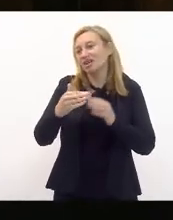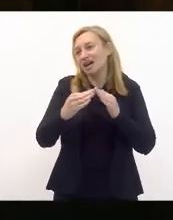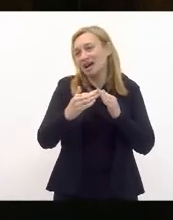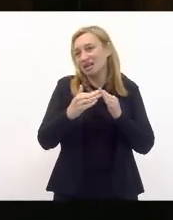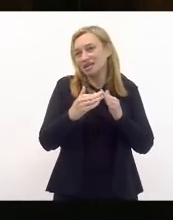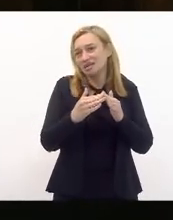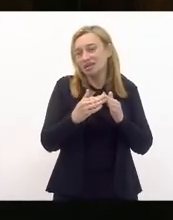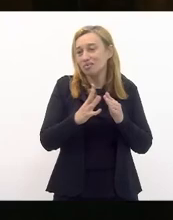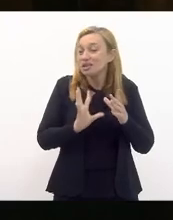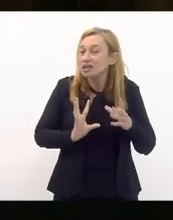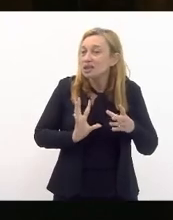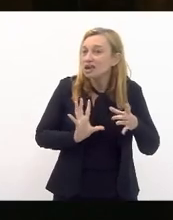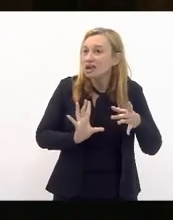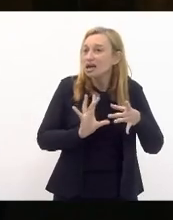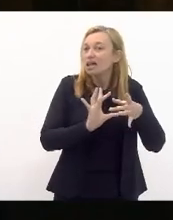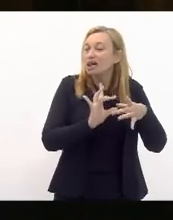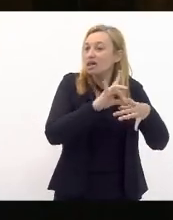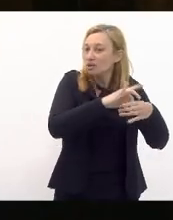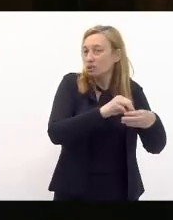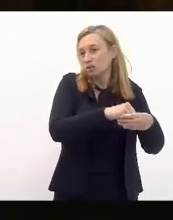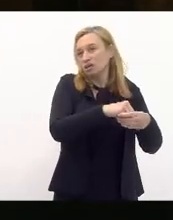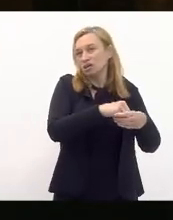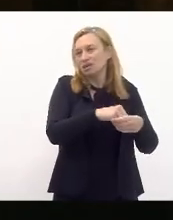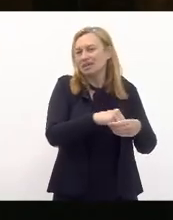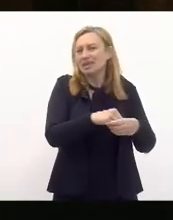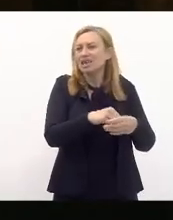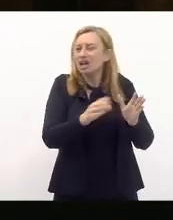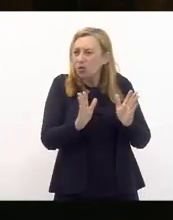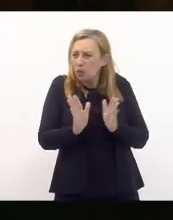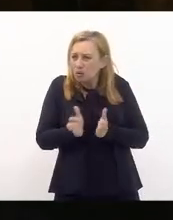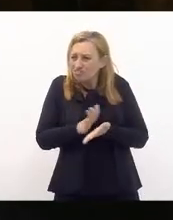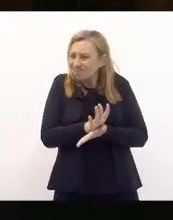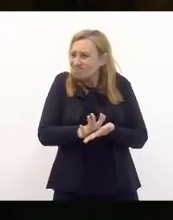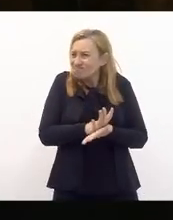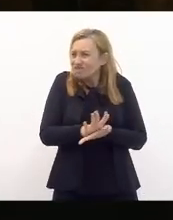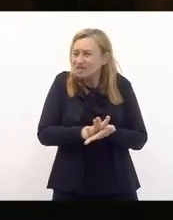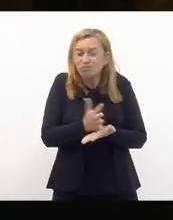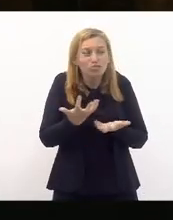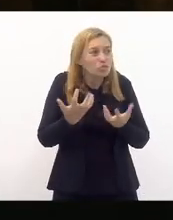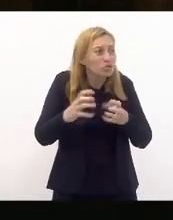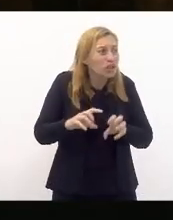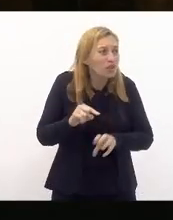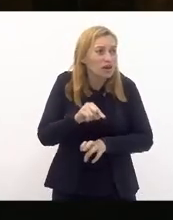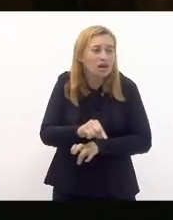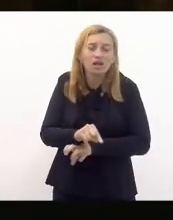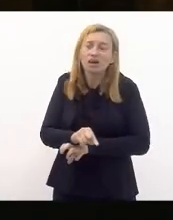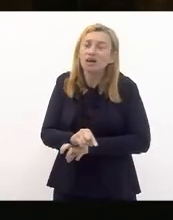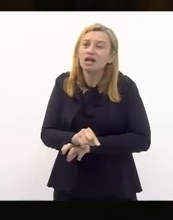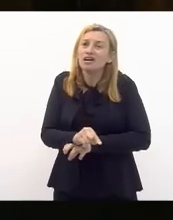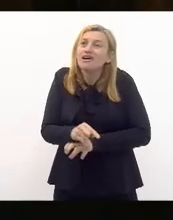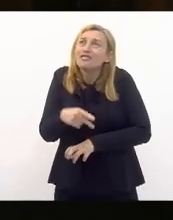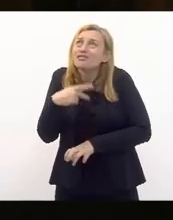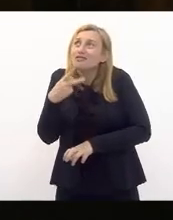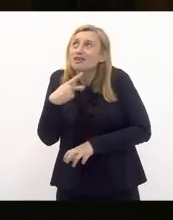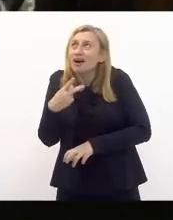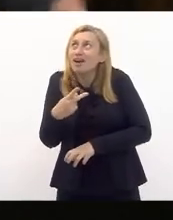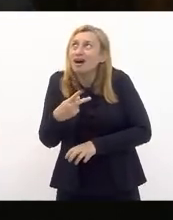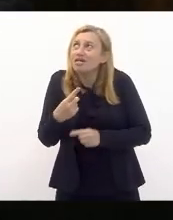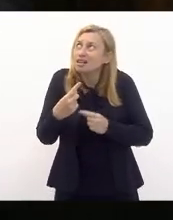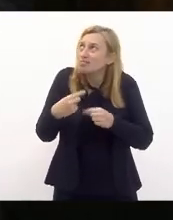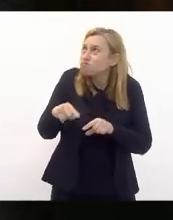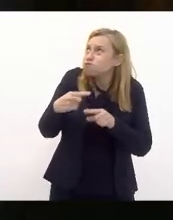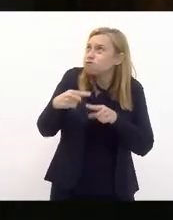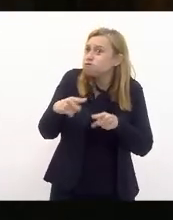para serem implementados olha Presidente já até hoje nada a senhora Presidente eu não quero aqui dizer que a